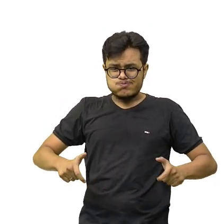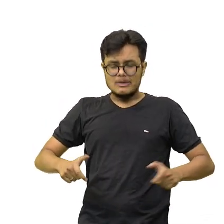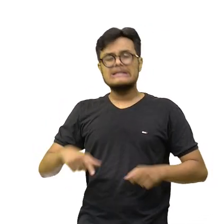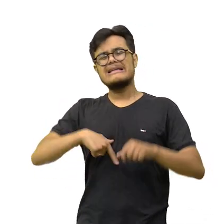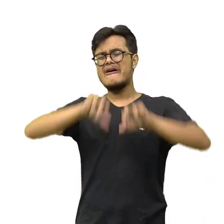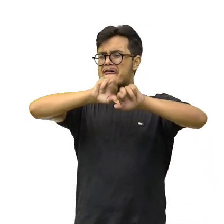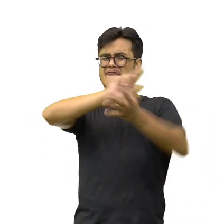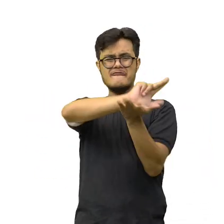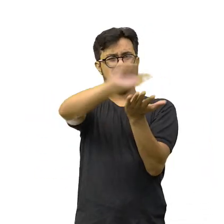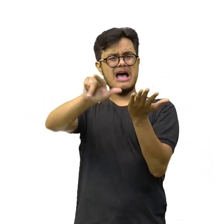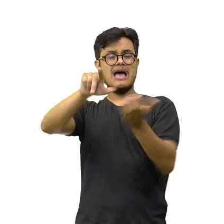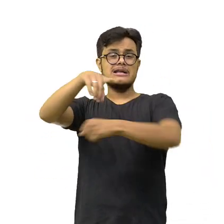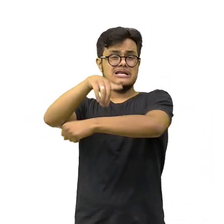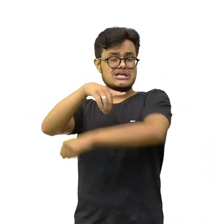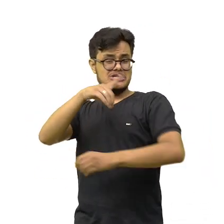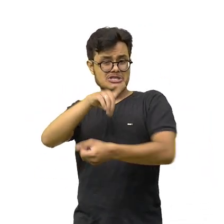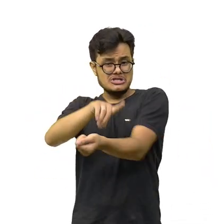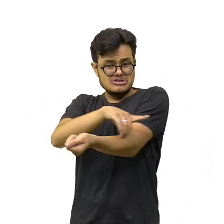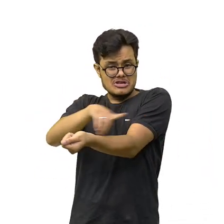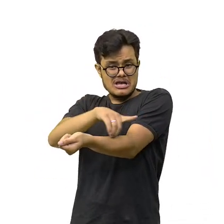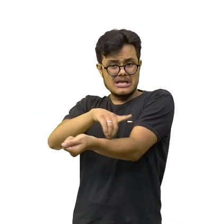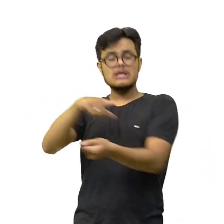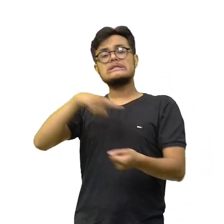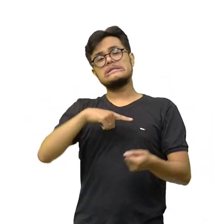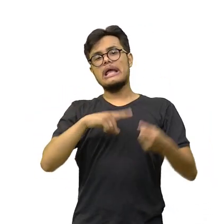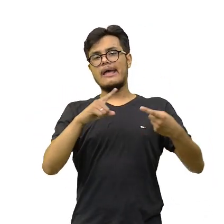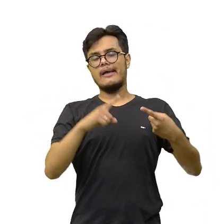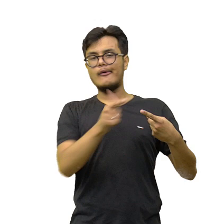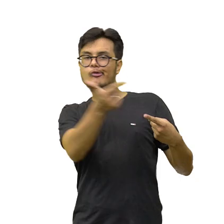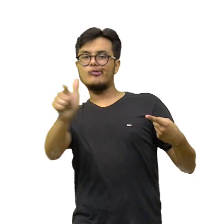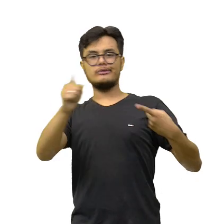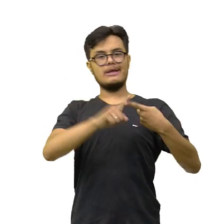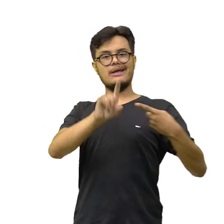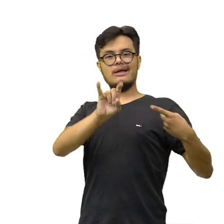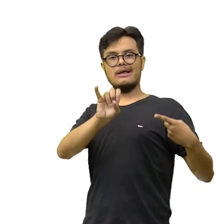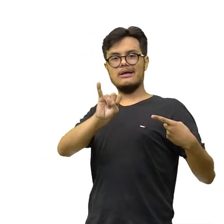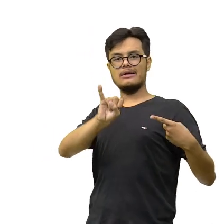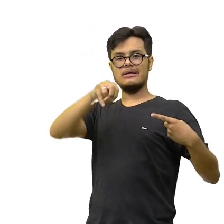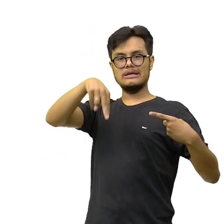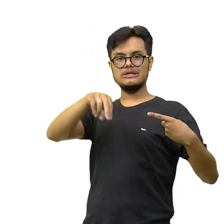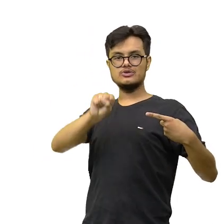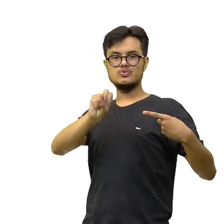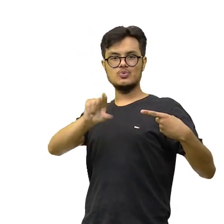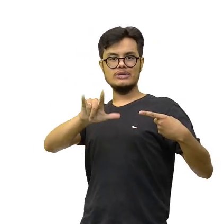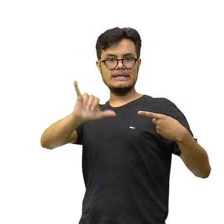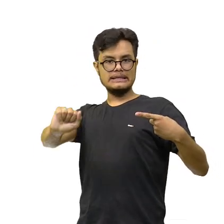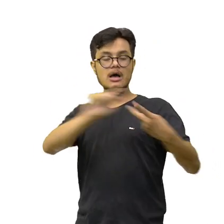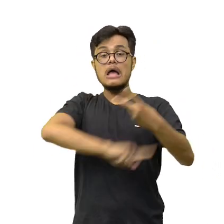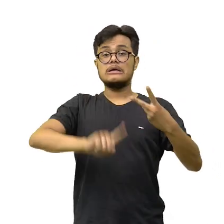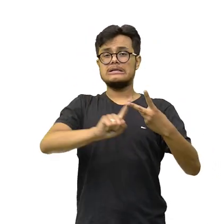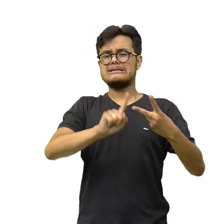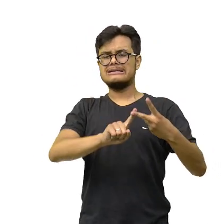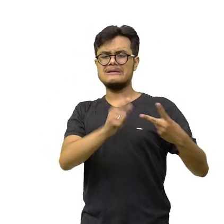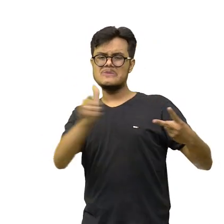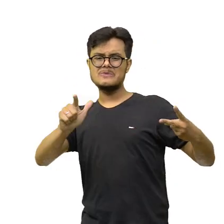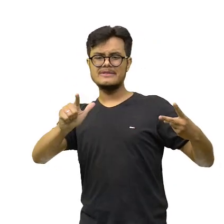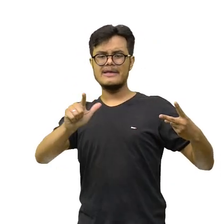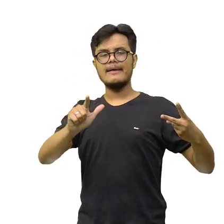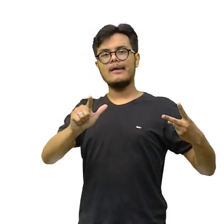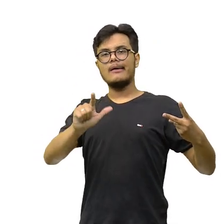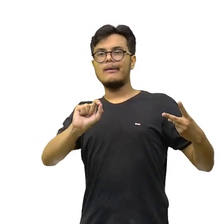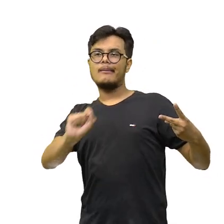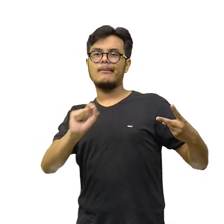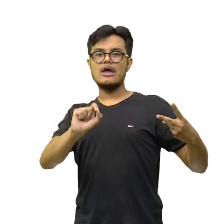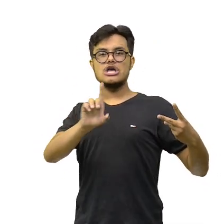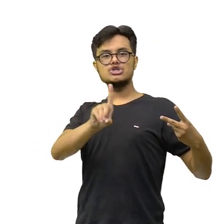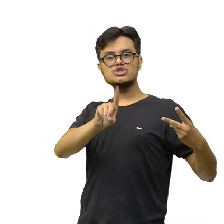tem o diabetes que é causado pela baixa produção de hormônio antidiurético pelo teu hipotálamo. Esse é o diabetes insípidos.